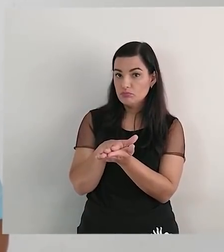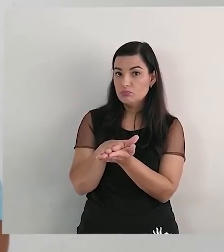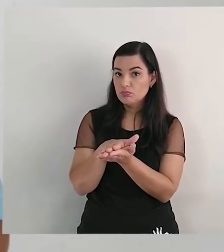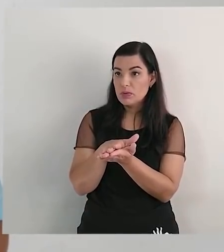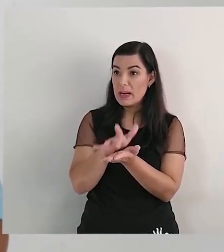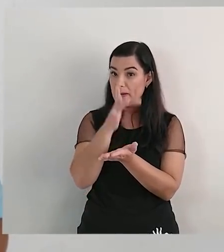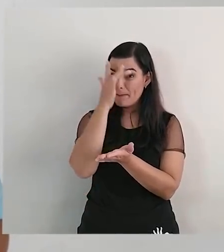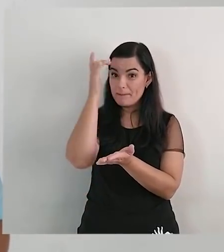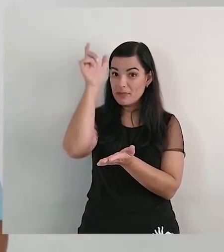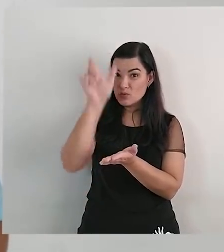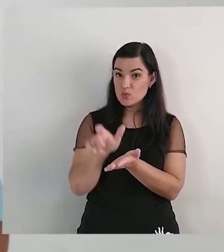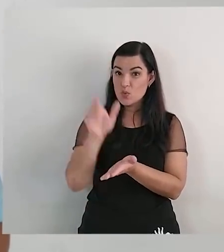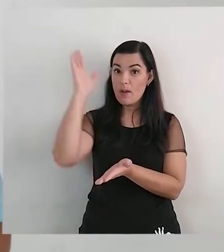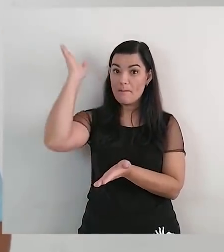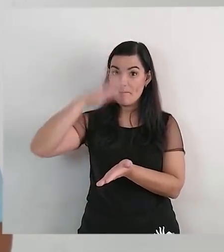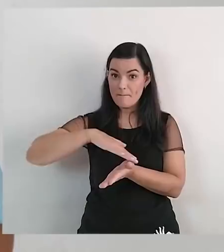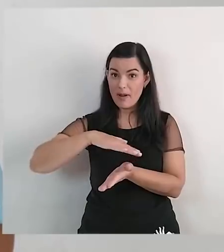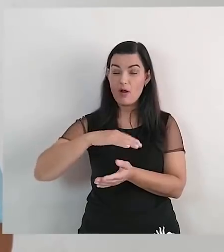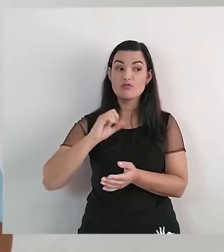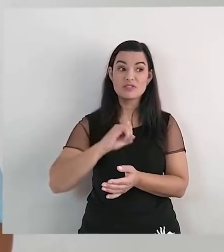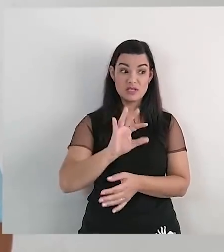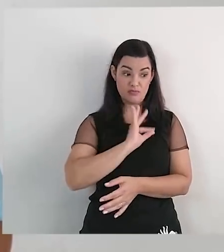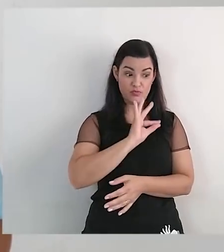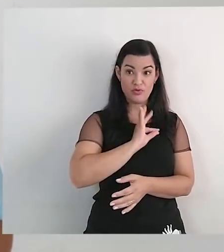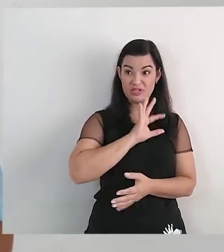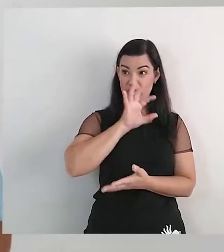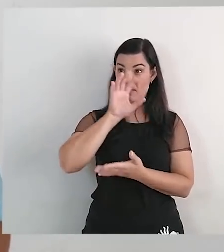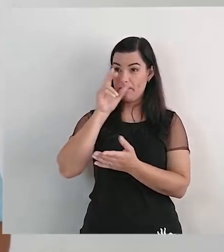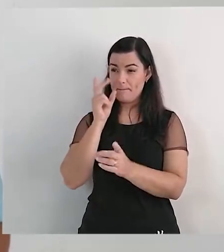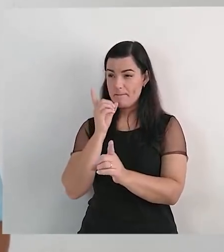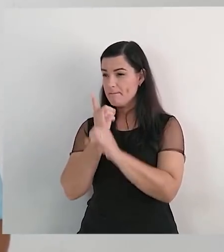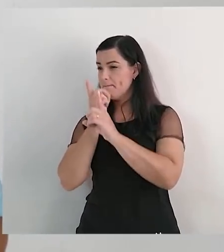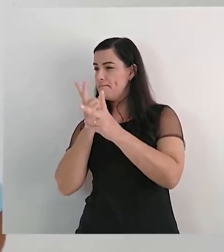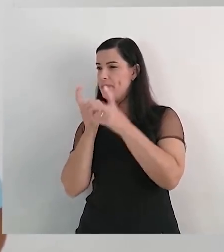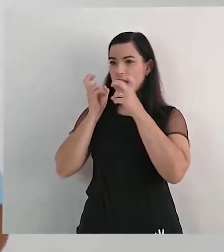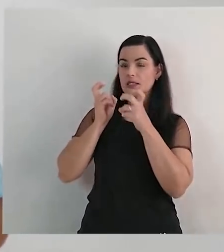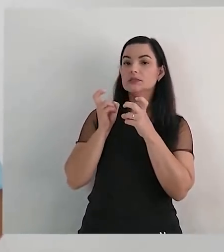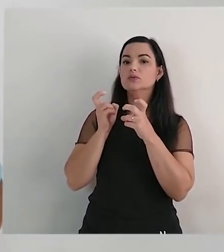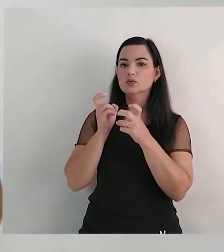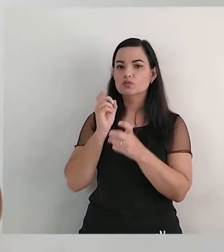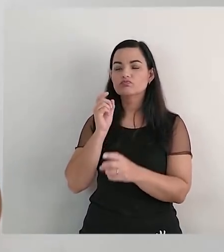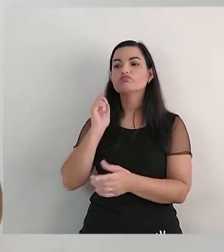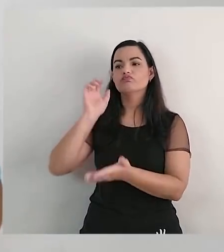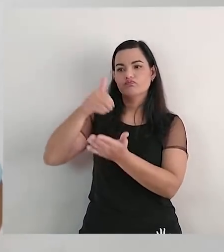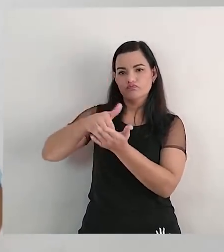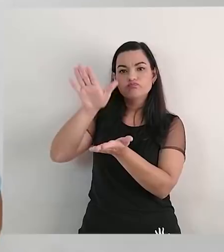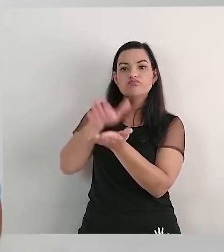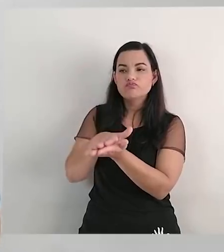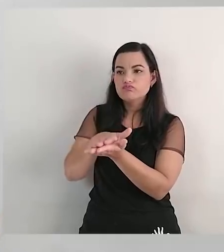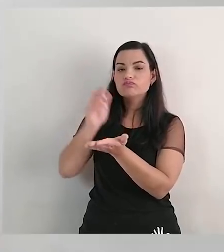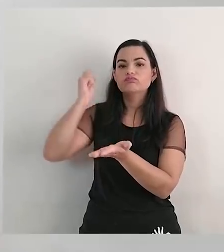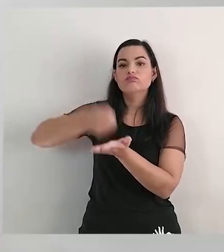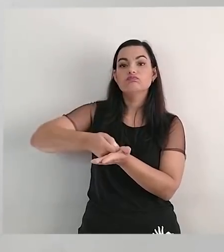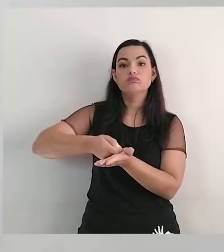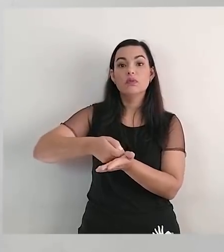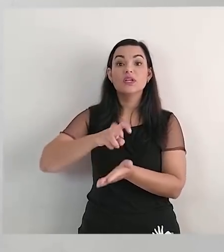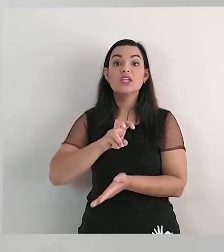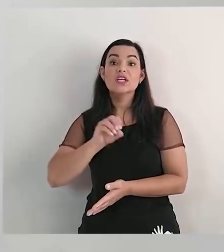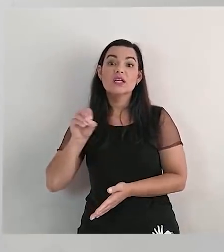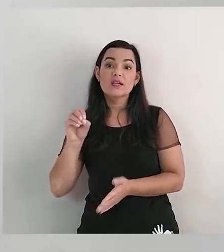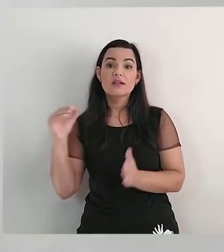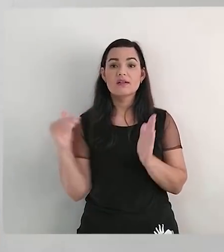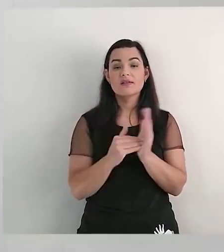é pego comercializando ilegalmente esses animais varia de 500 a 5